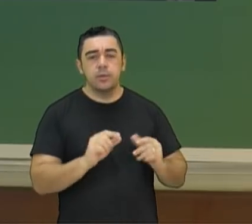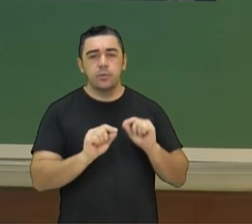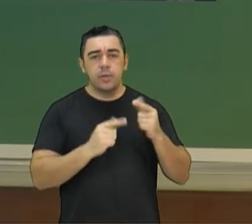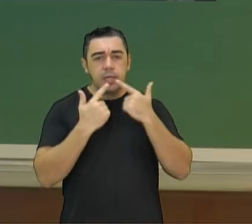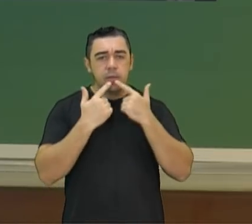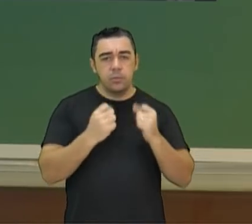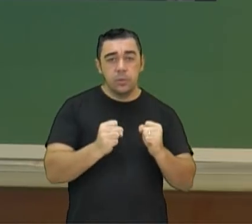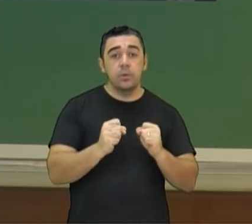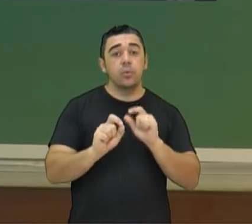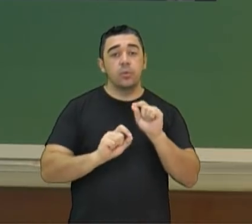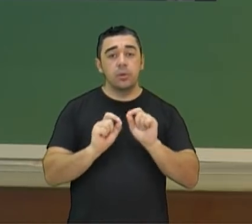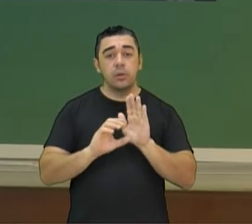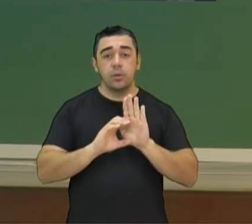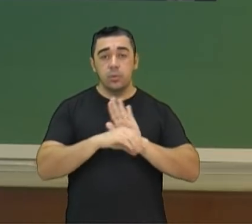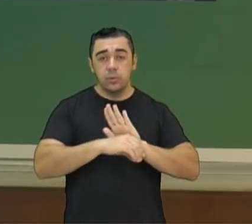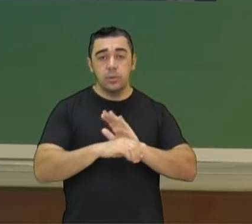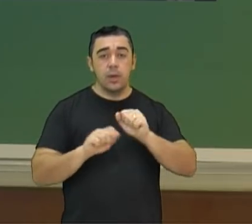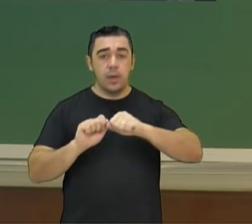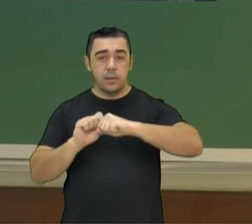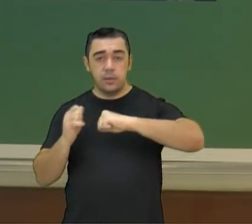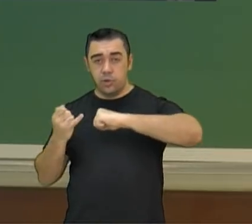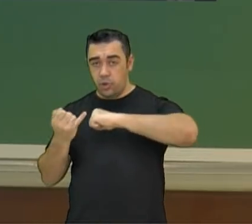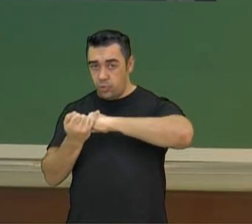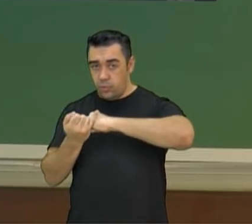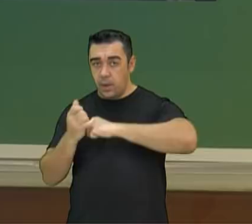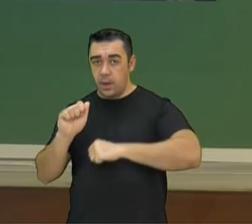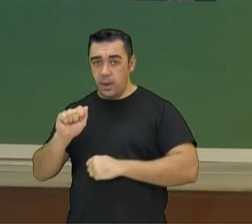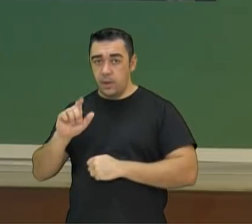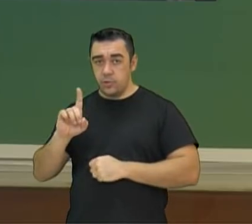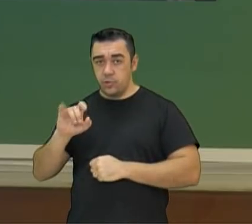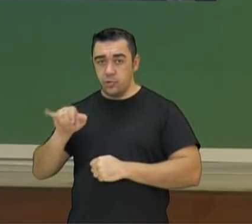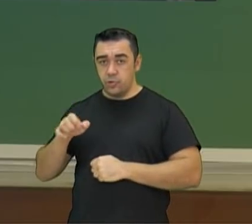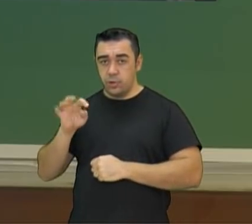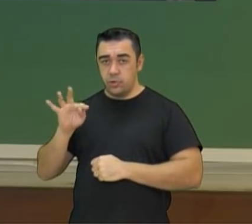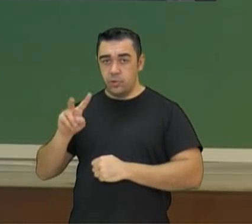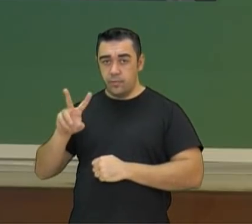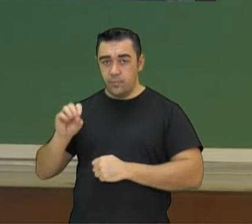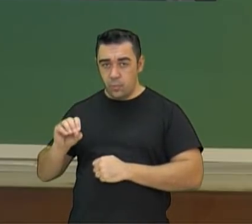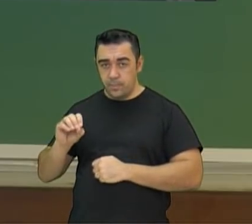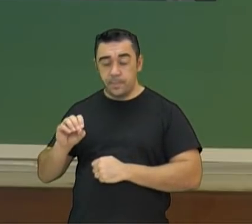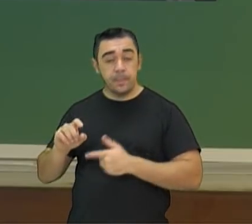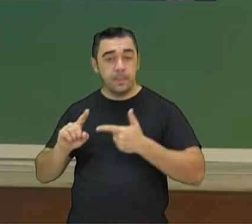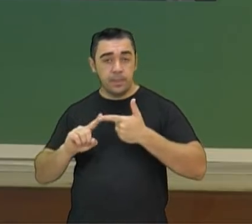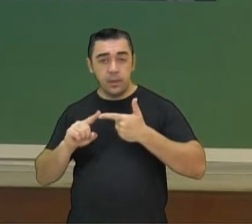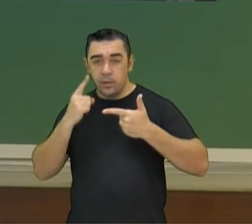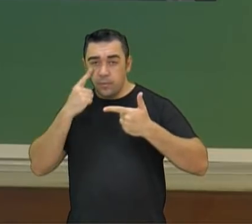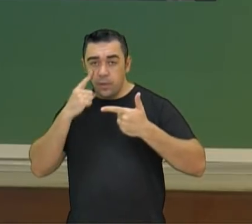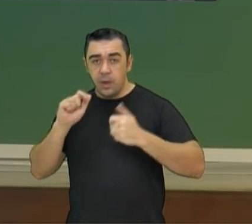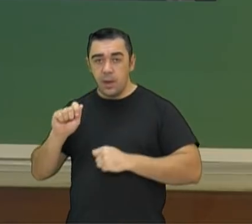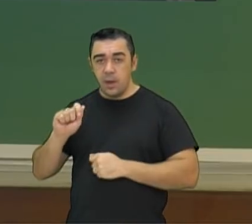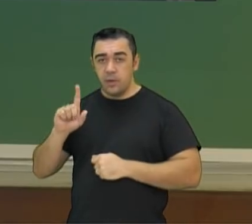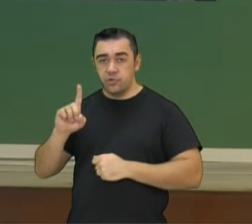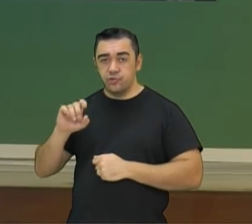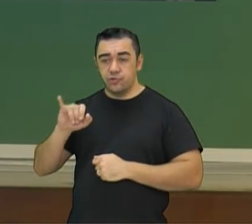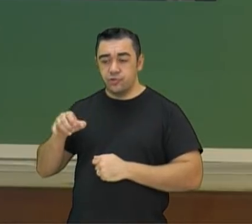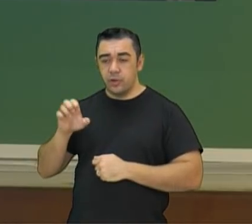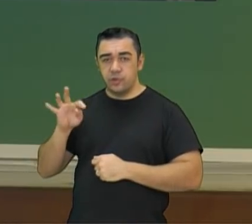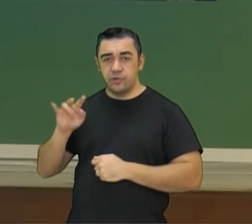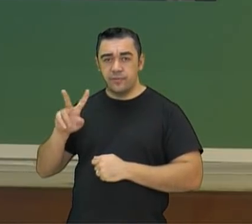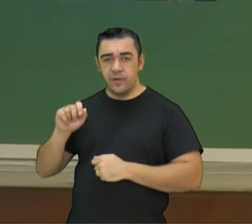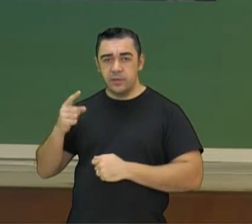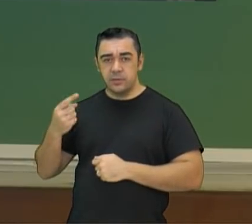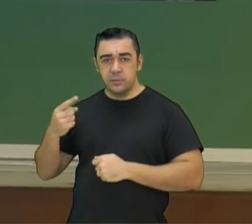vai retomar o conceito de adjetivo, que já começamos também, né? E vamos ver a adjetivação na resenha